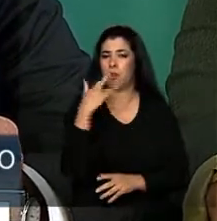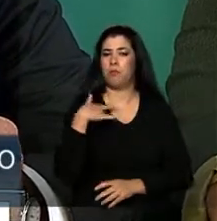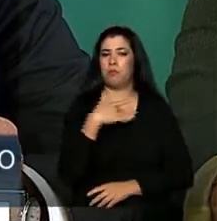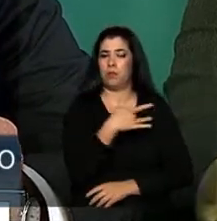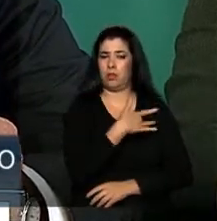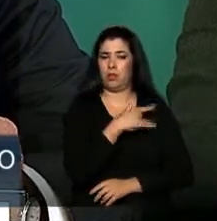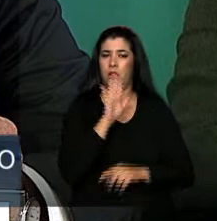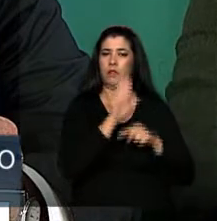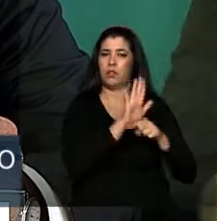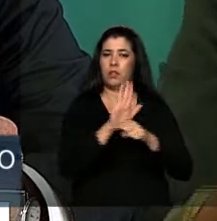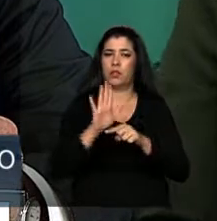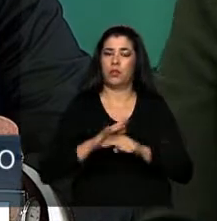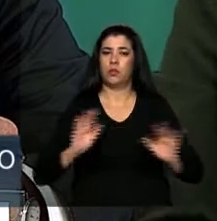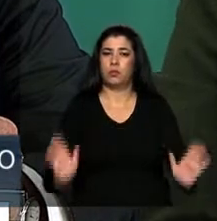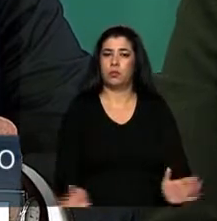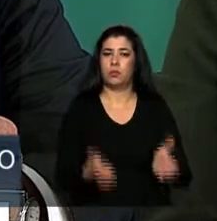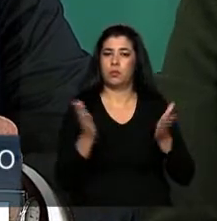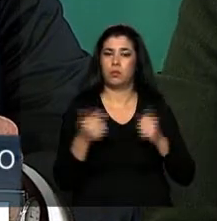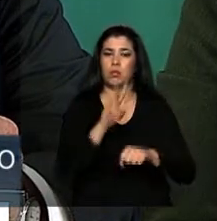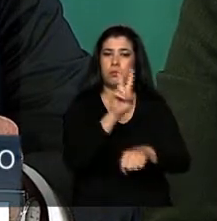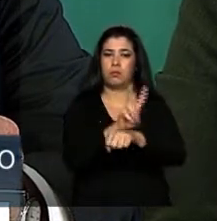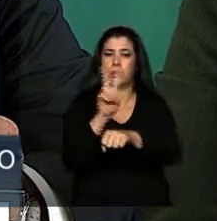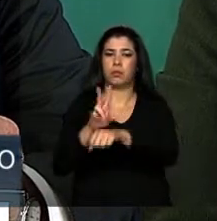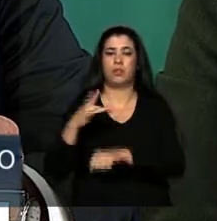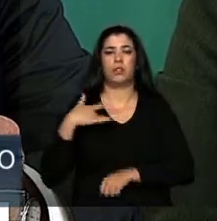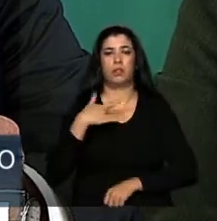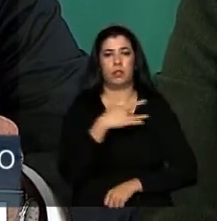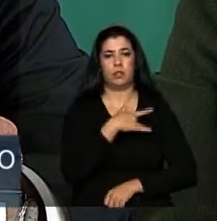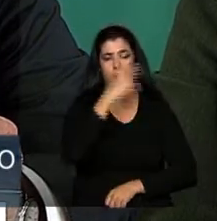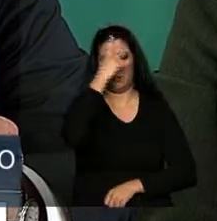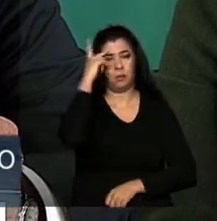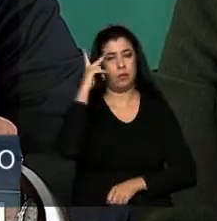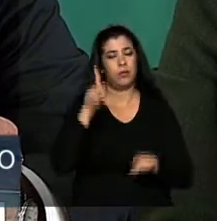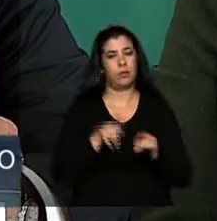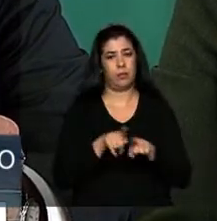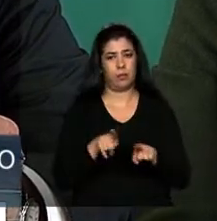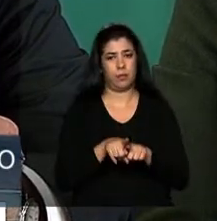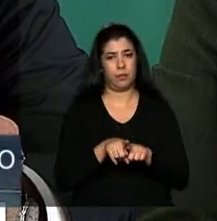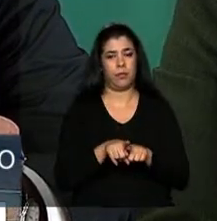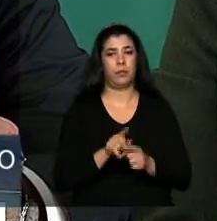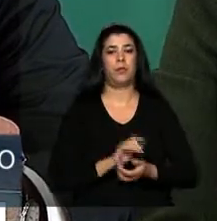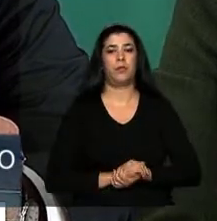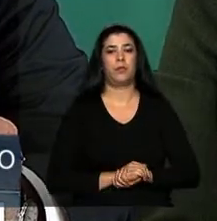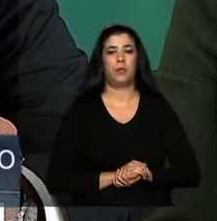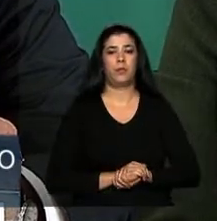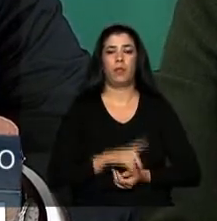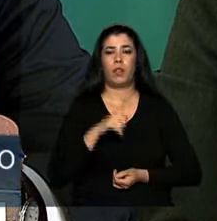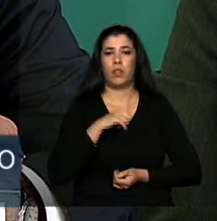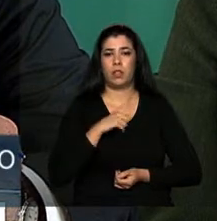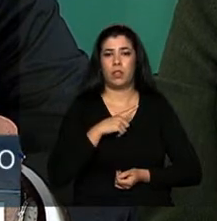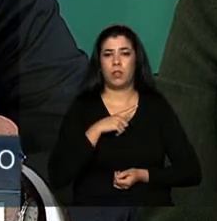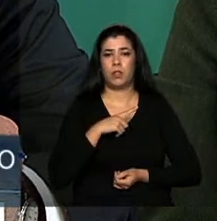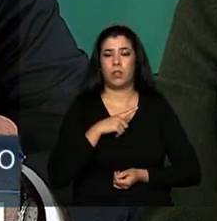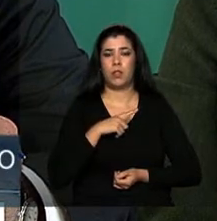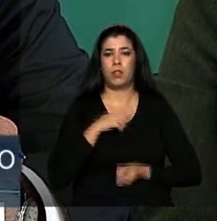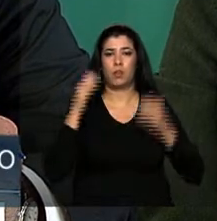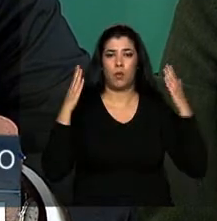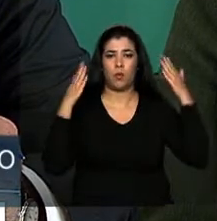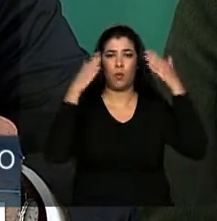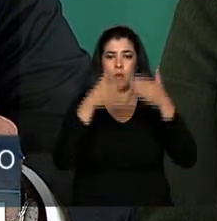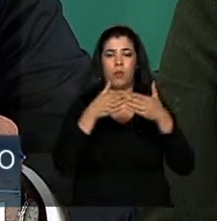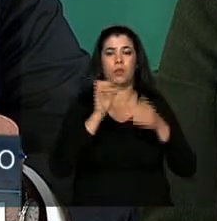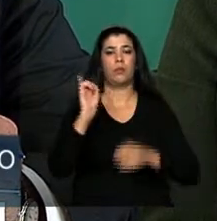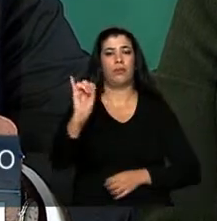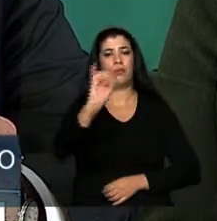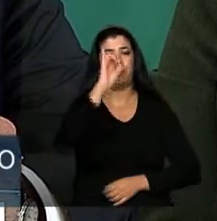promovam a vida, né, e a saúde das pessoas. E também enfatizou a importância